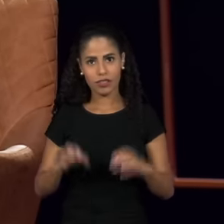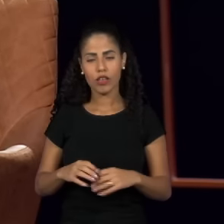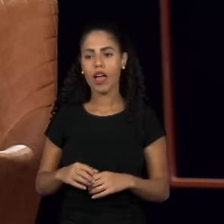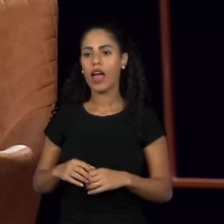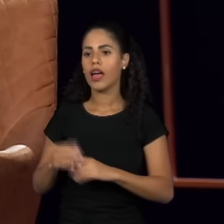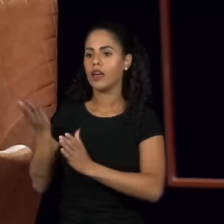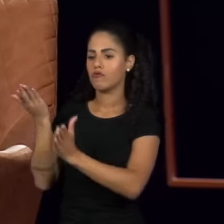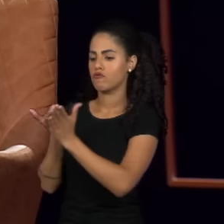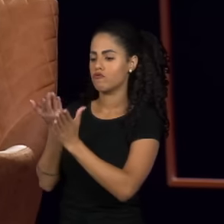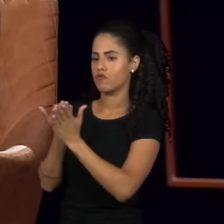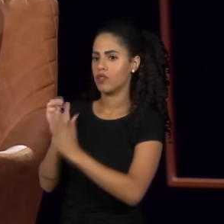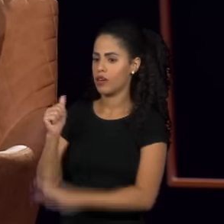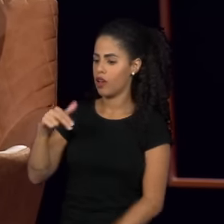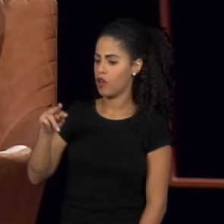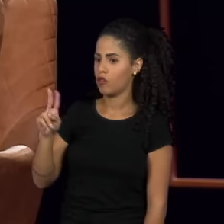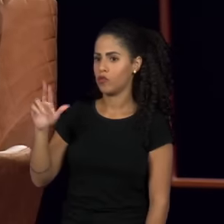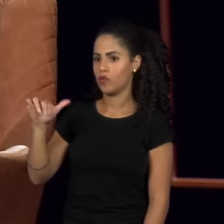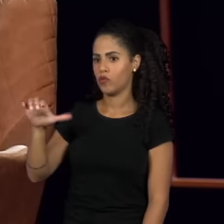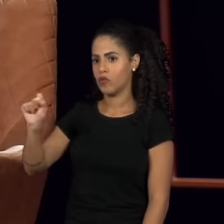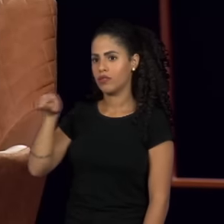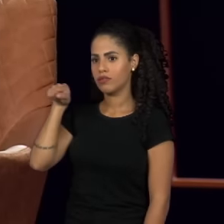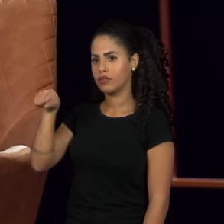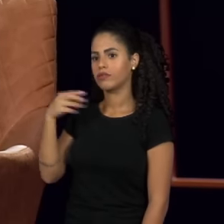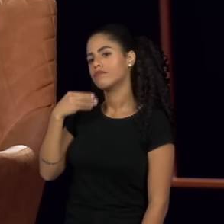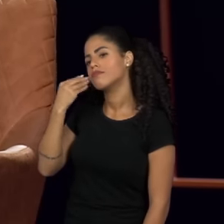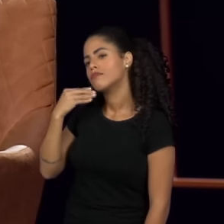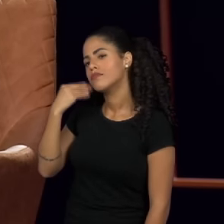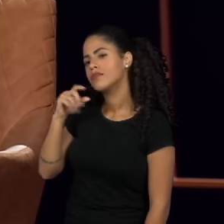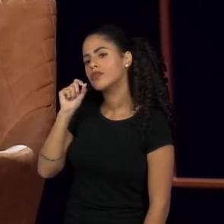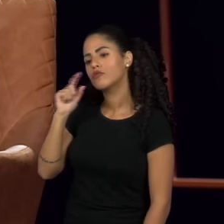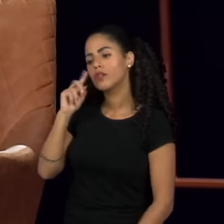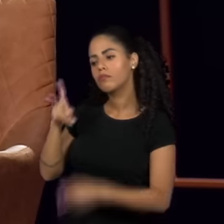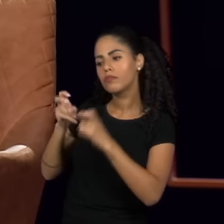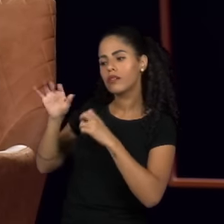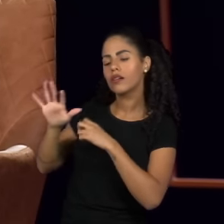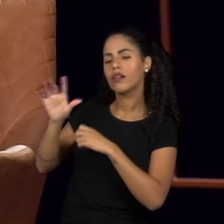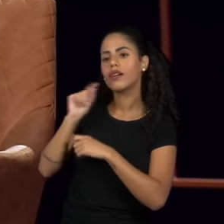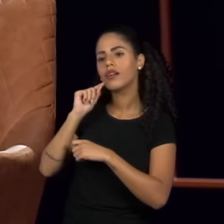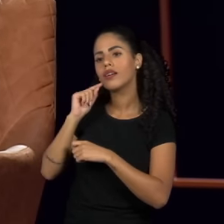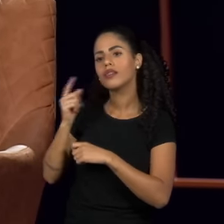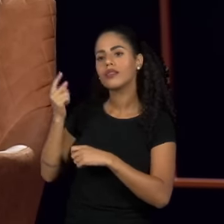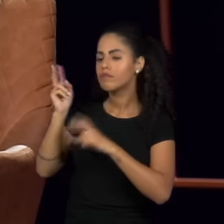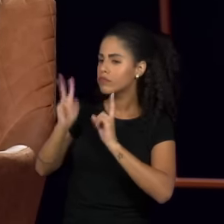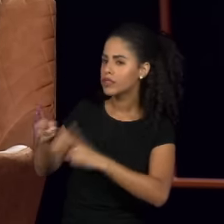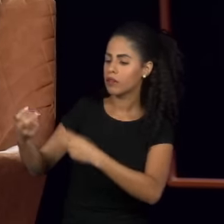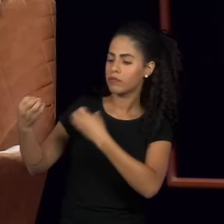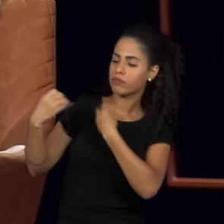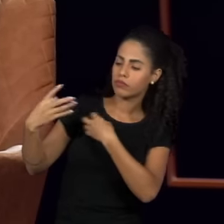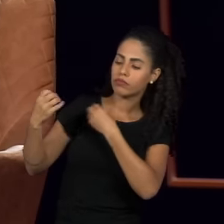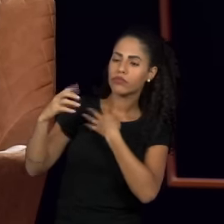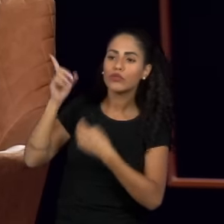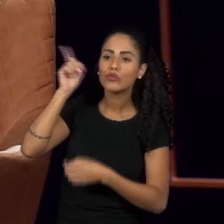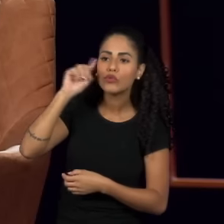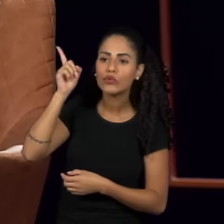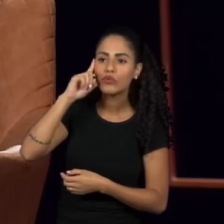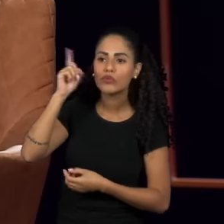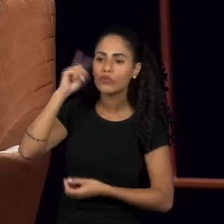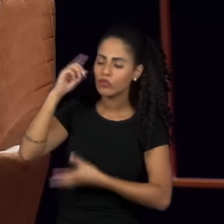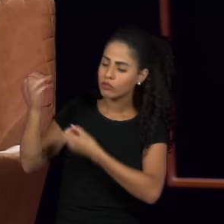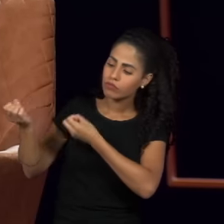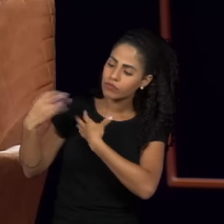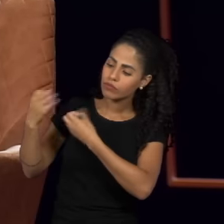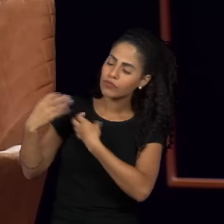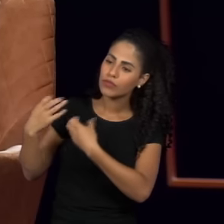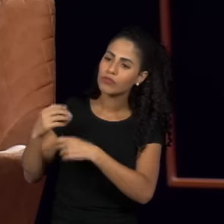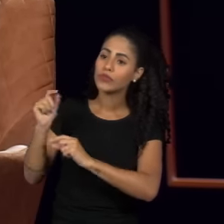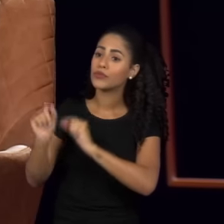com Antunes, né? Além do CPTzinho, eu também tive o privilégio de ouvir o Antunes falar todos os dias. E o Antunes falava muito